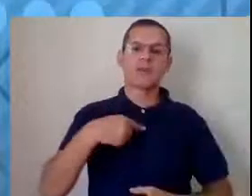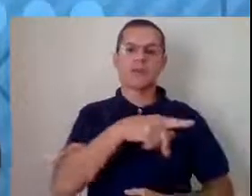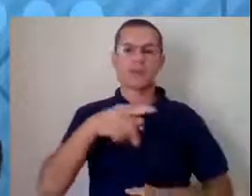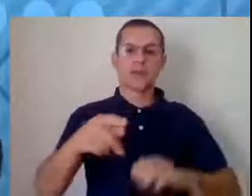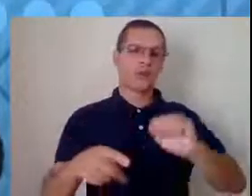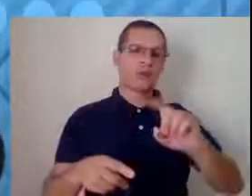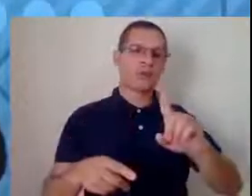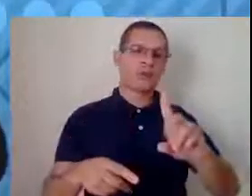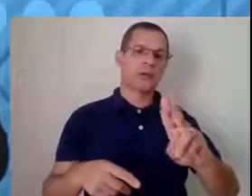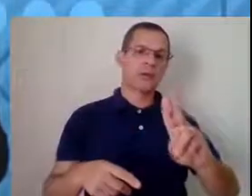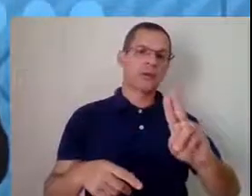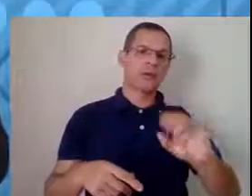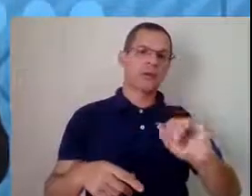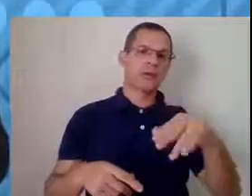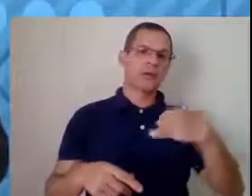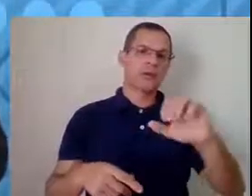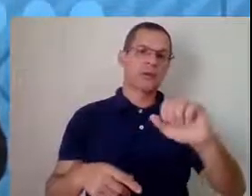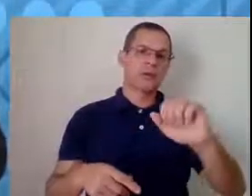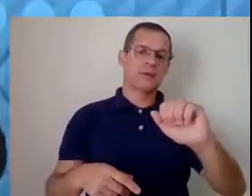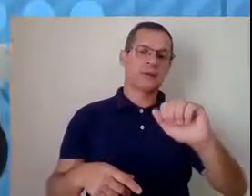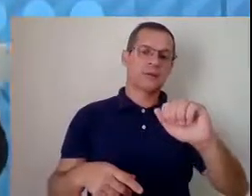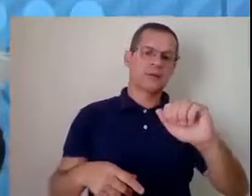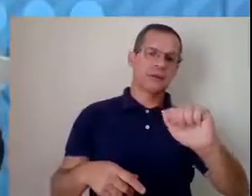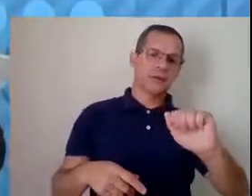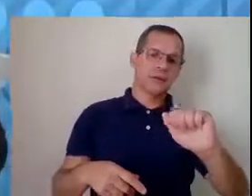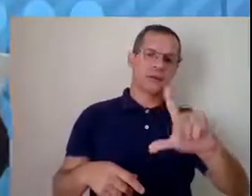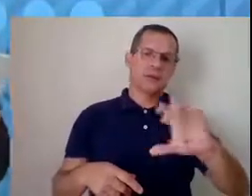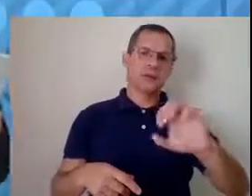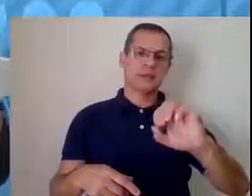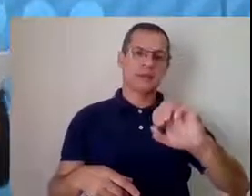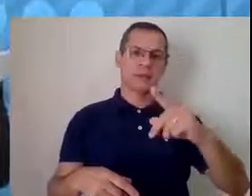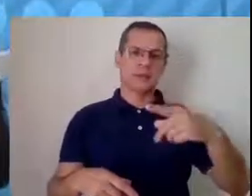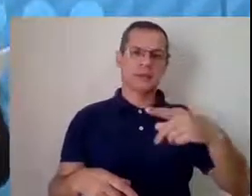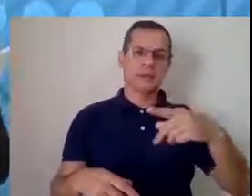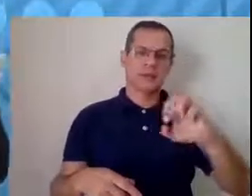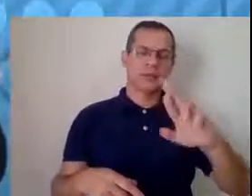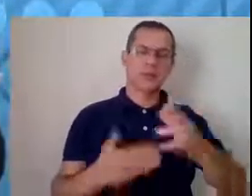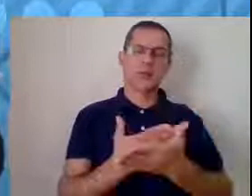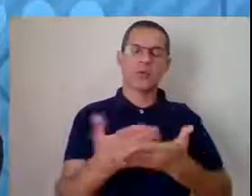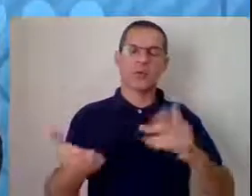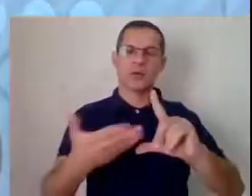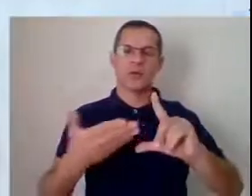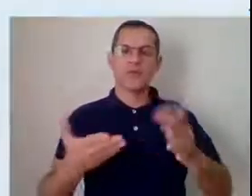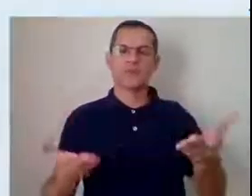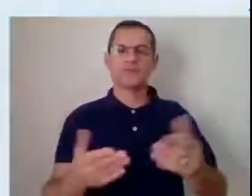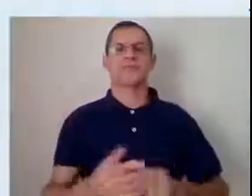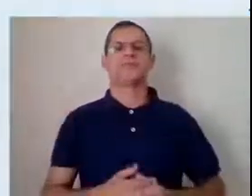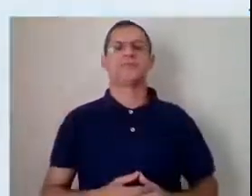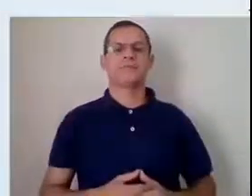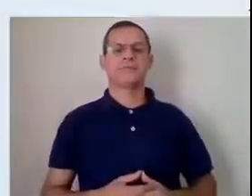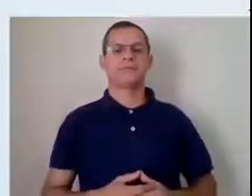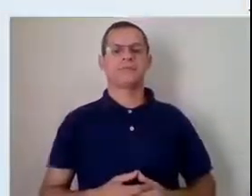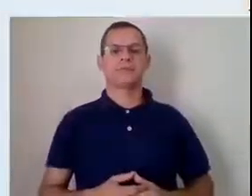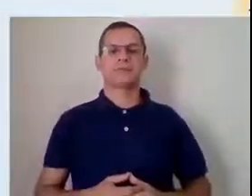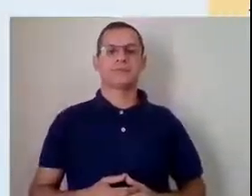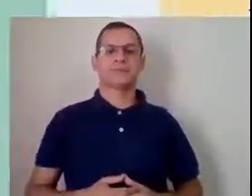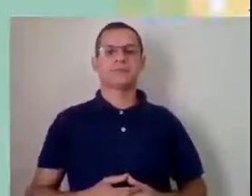professora Adriane Loper e nós vamos começar agora a nossa aula.